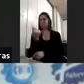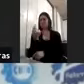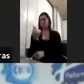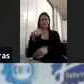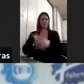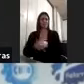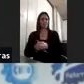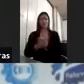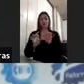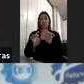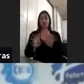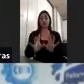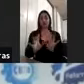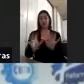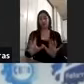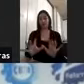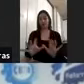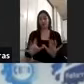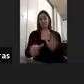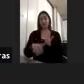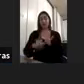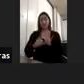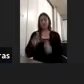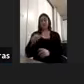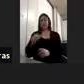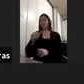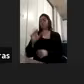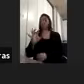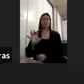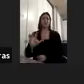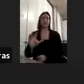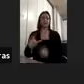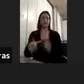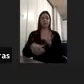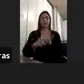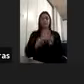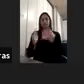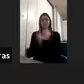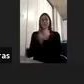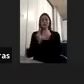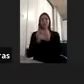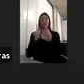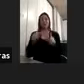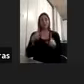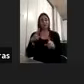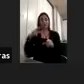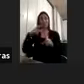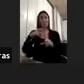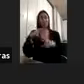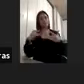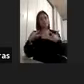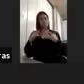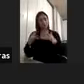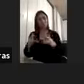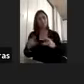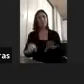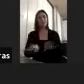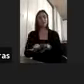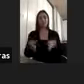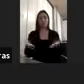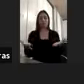isso que nunca se ouve falar de uma Renault como a gente está vivendo, sempre ela foi solidária, sempre ampara os funcionários,